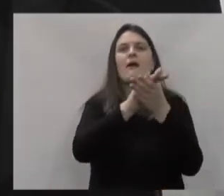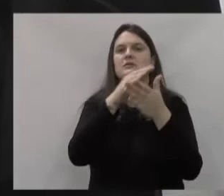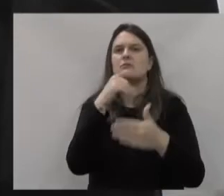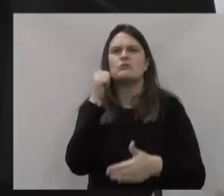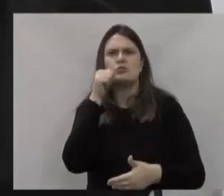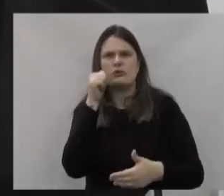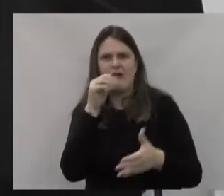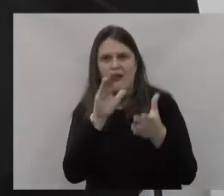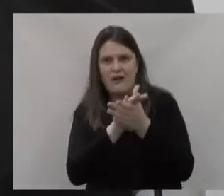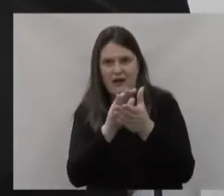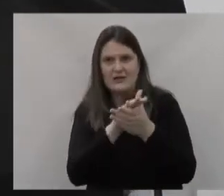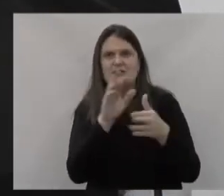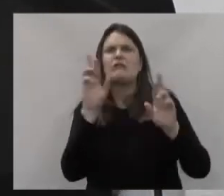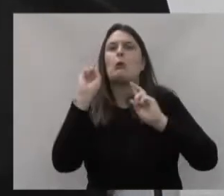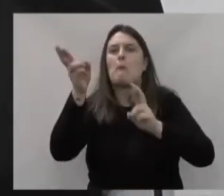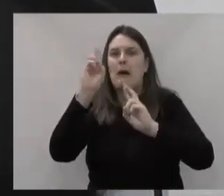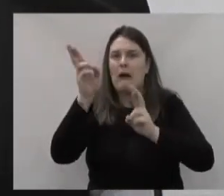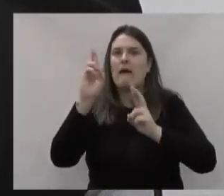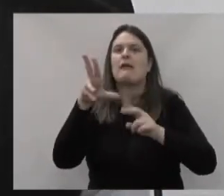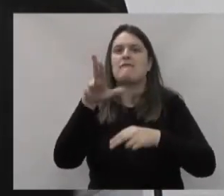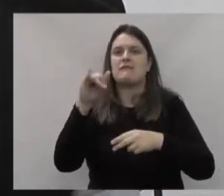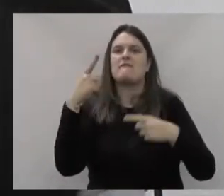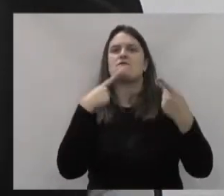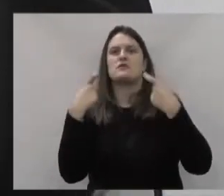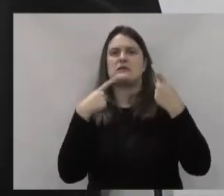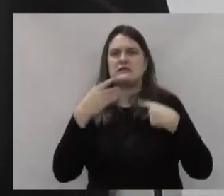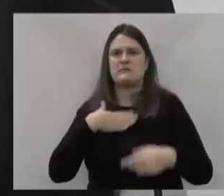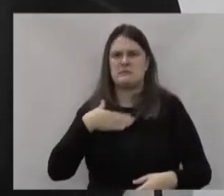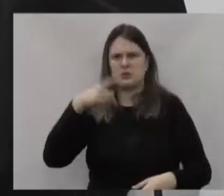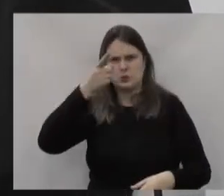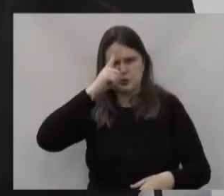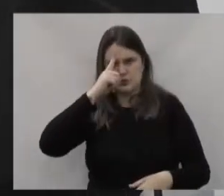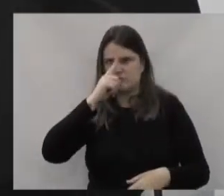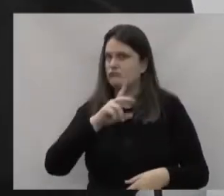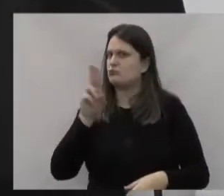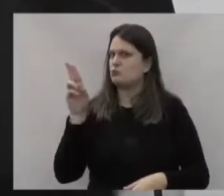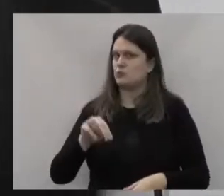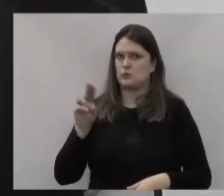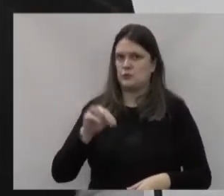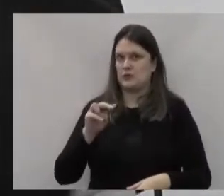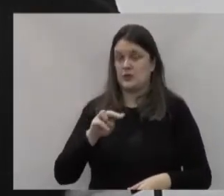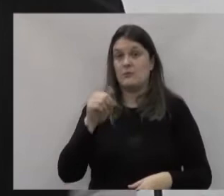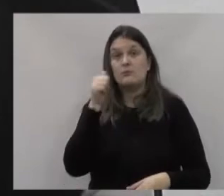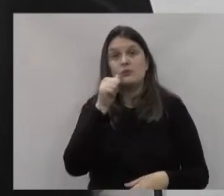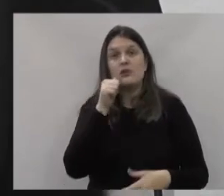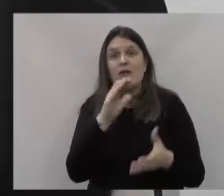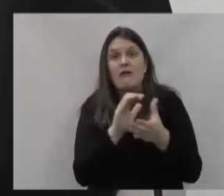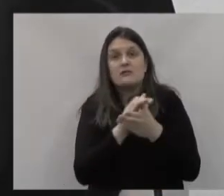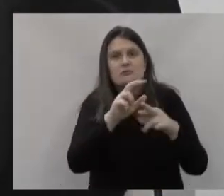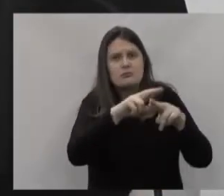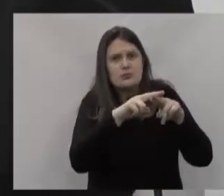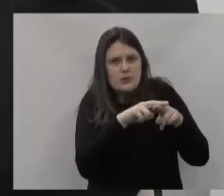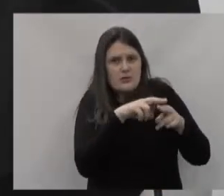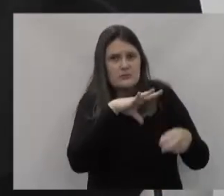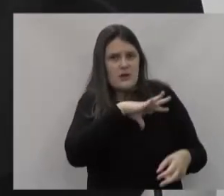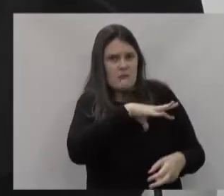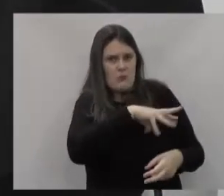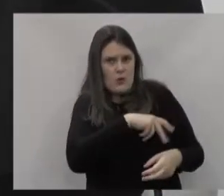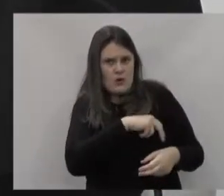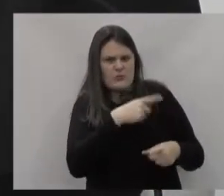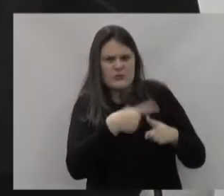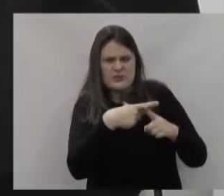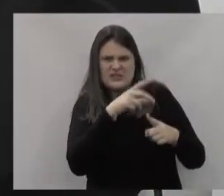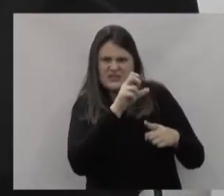mulher casa com alguém esperando que essa pessoa vai agredi-la todo dia. Até mesmo porque, se esse agressor fosse dessa forma desde o início